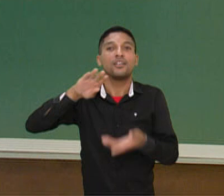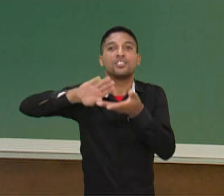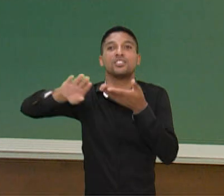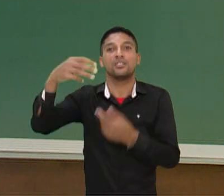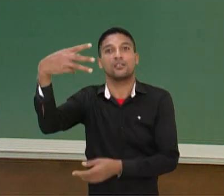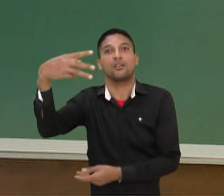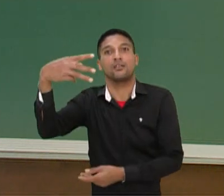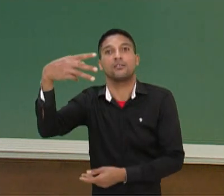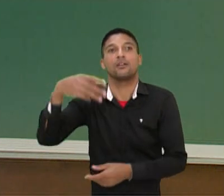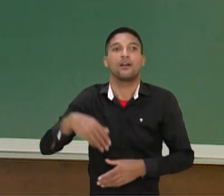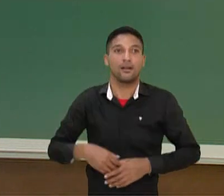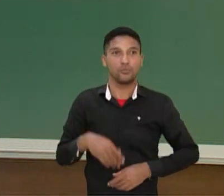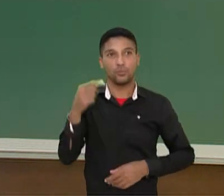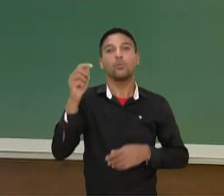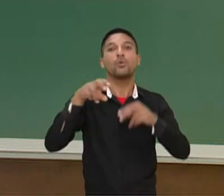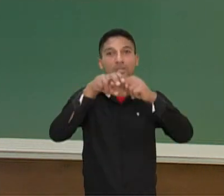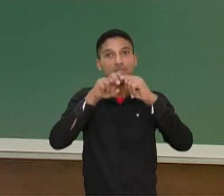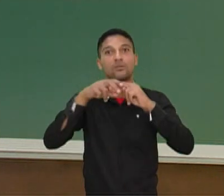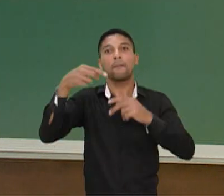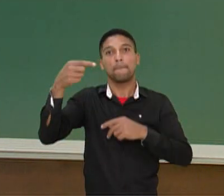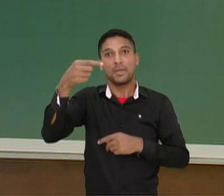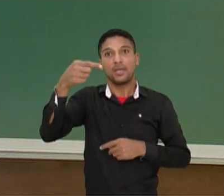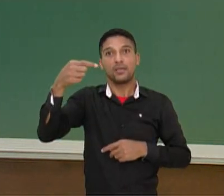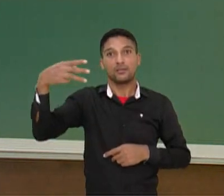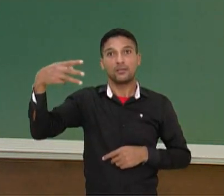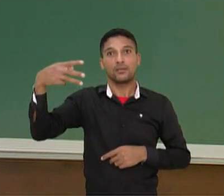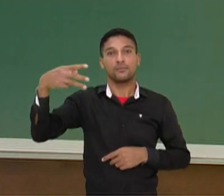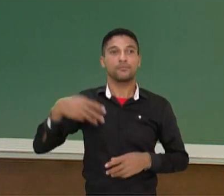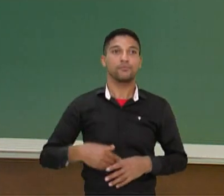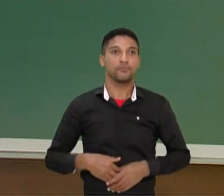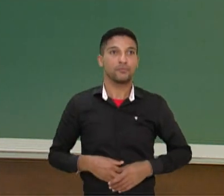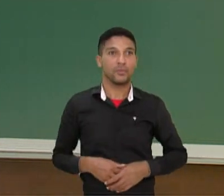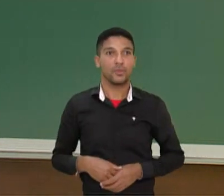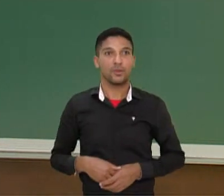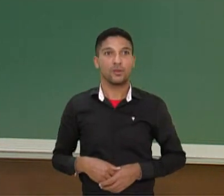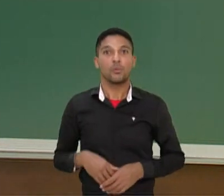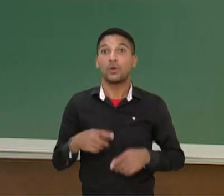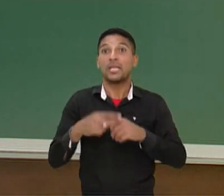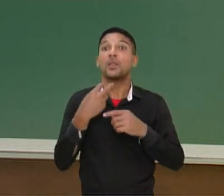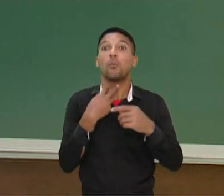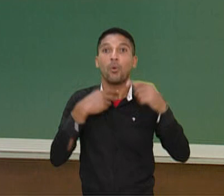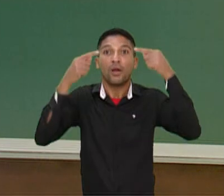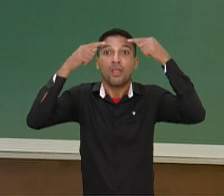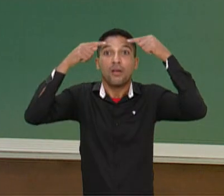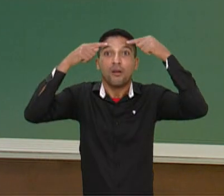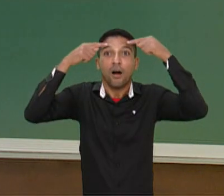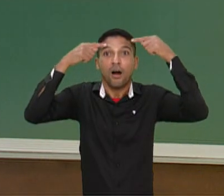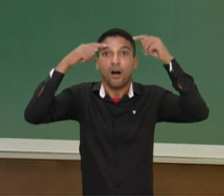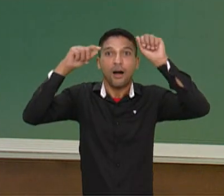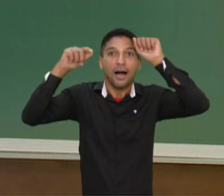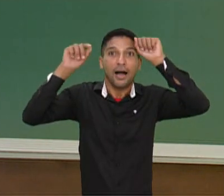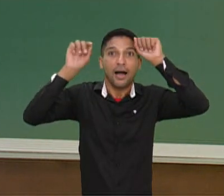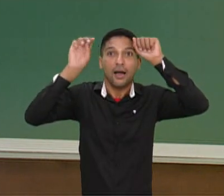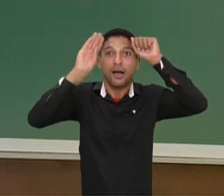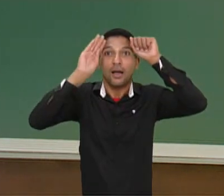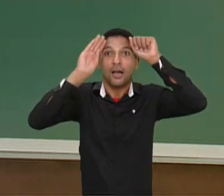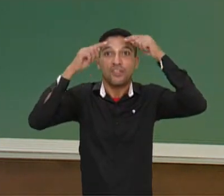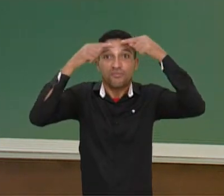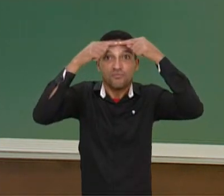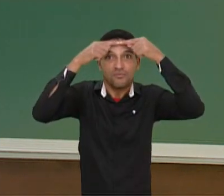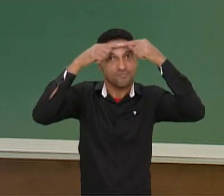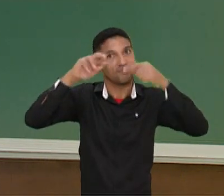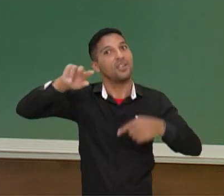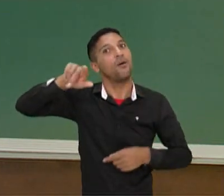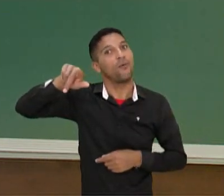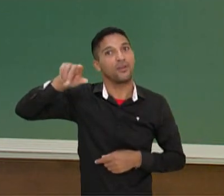ligar, não dá diagonal, certo? Esse aqui é o número de diagonal por